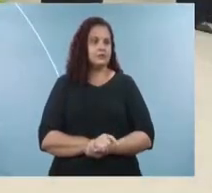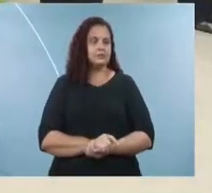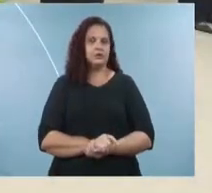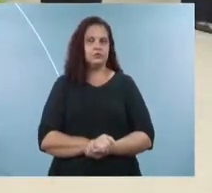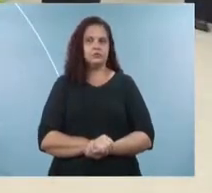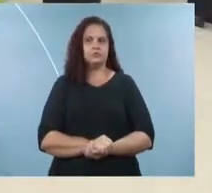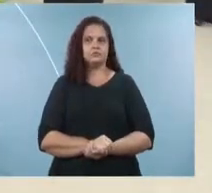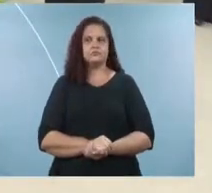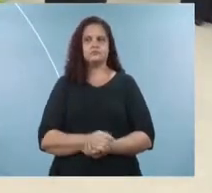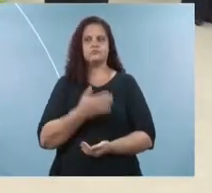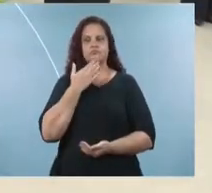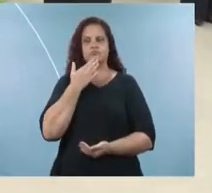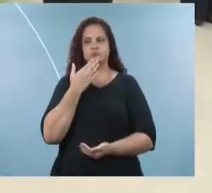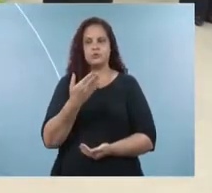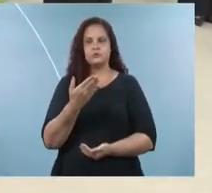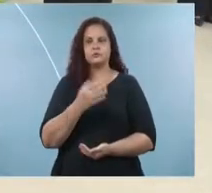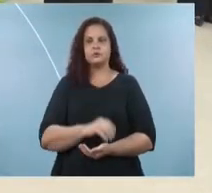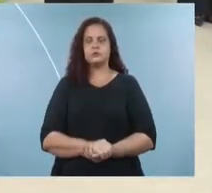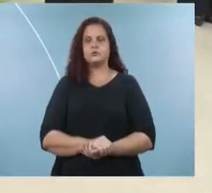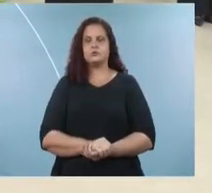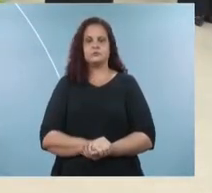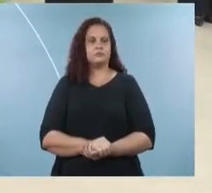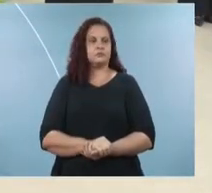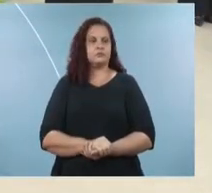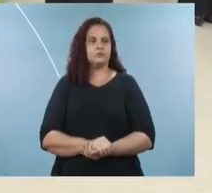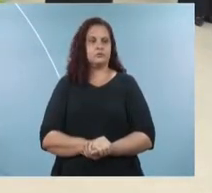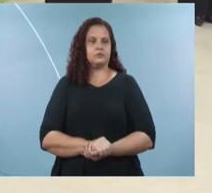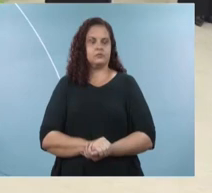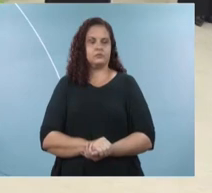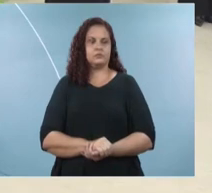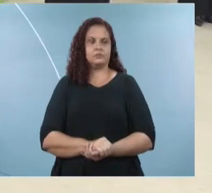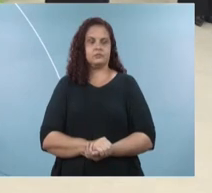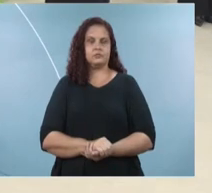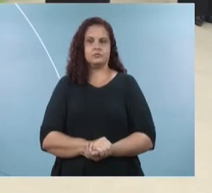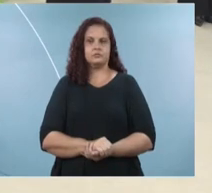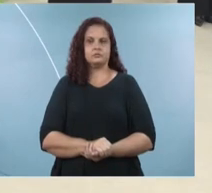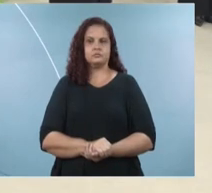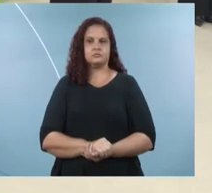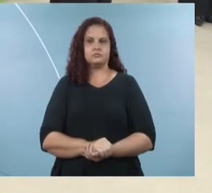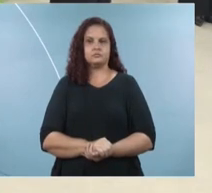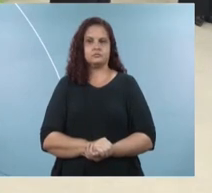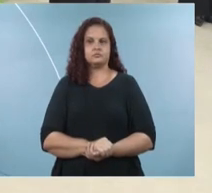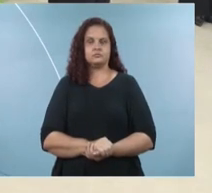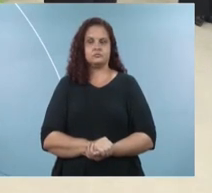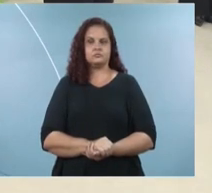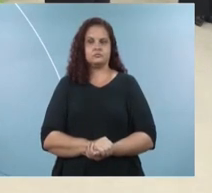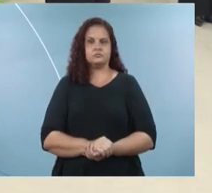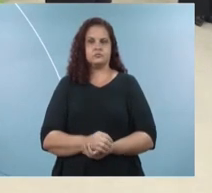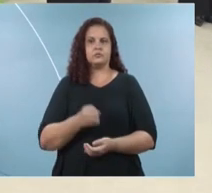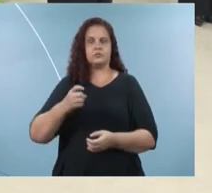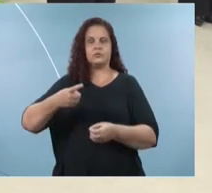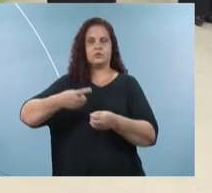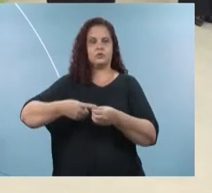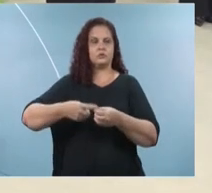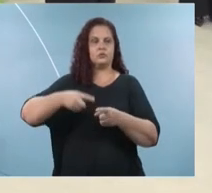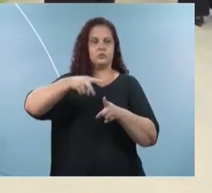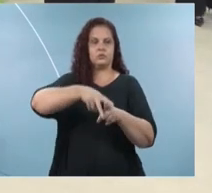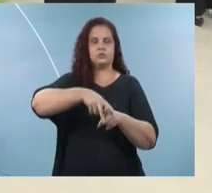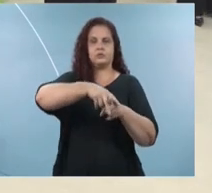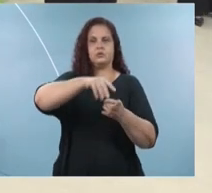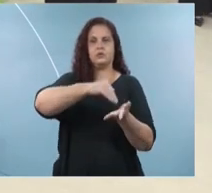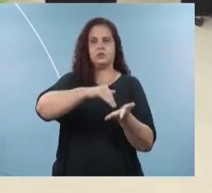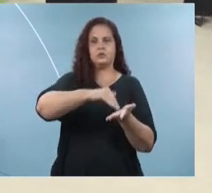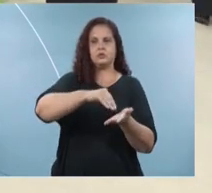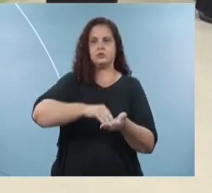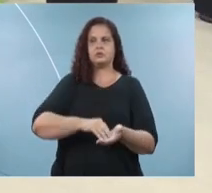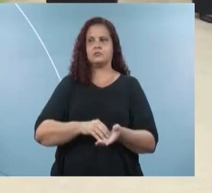Convido a chefe de gabinete da Prefeitura de São José de Mipibu, Tayane, para, ao lado da